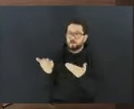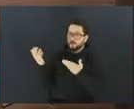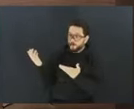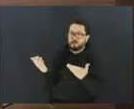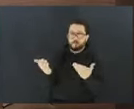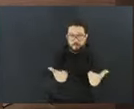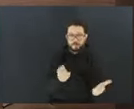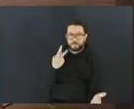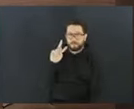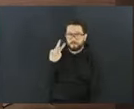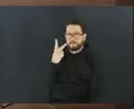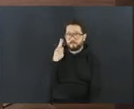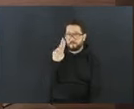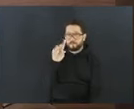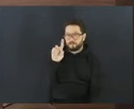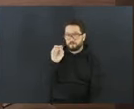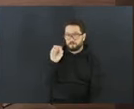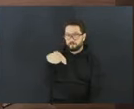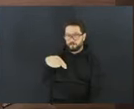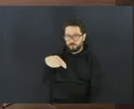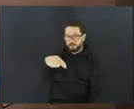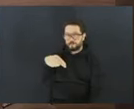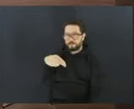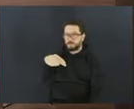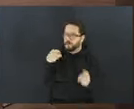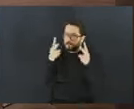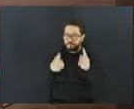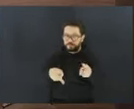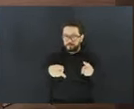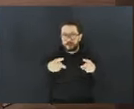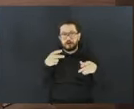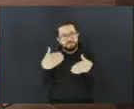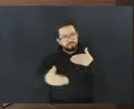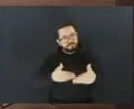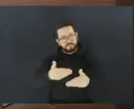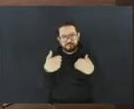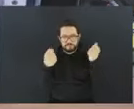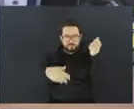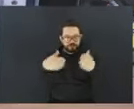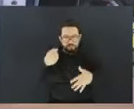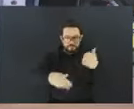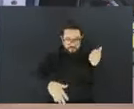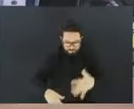responda esse bloco e também faça as suas considerações finais.